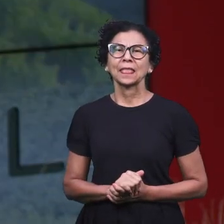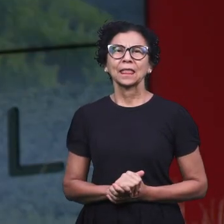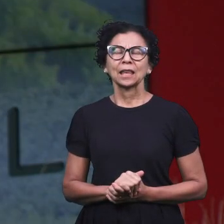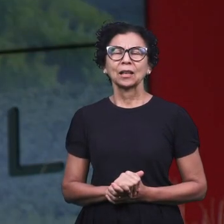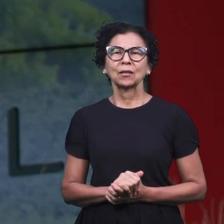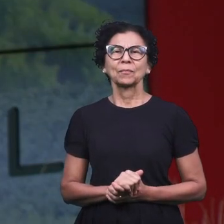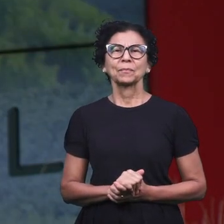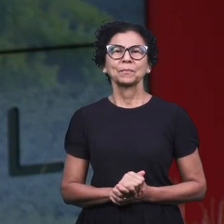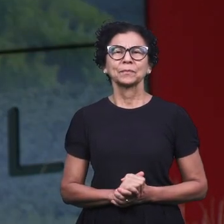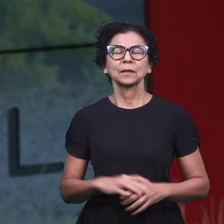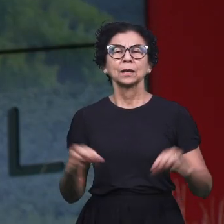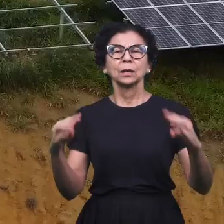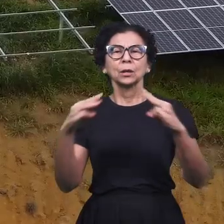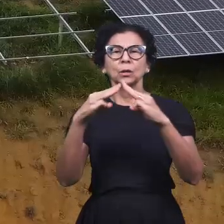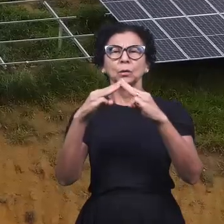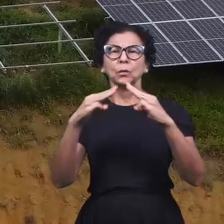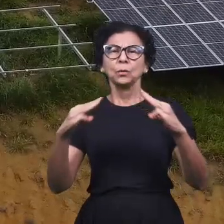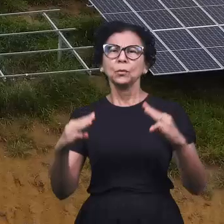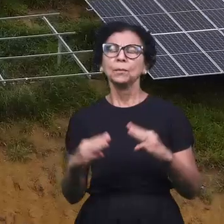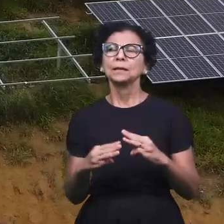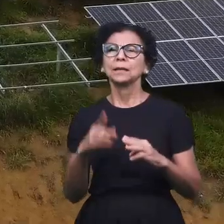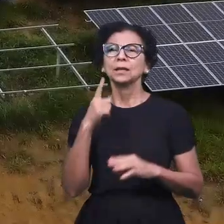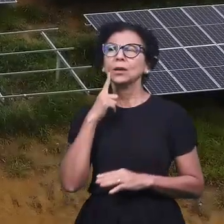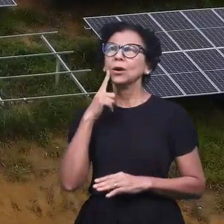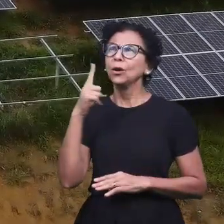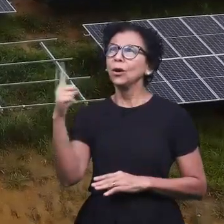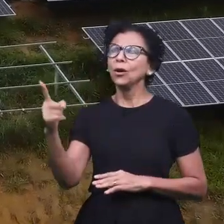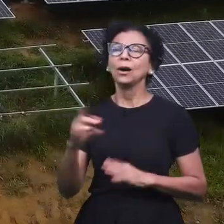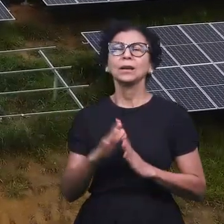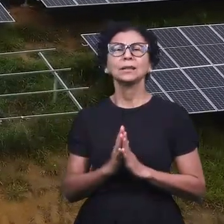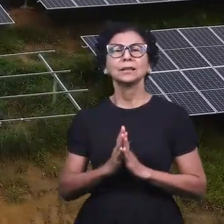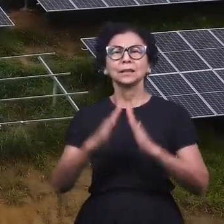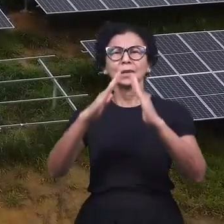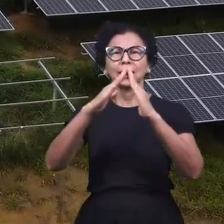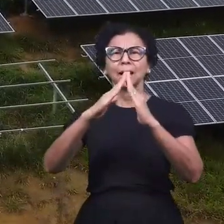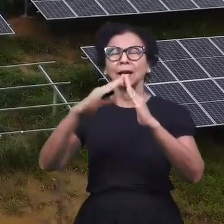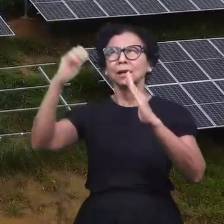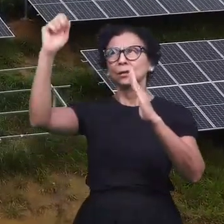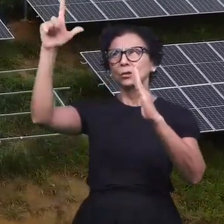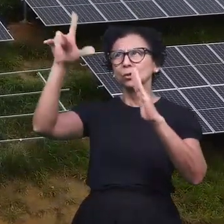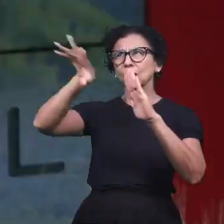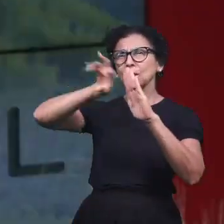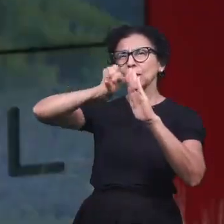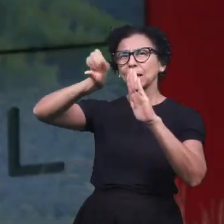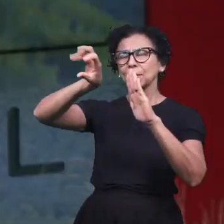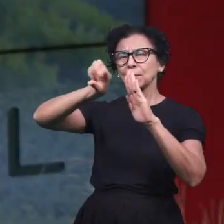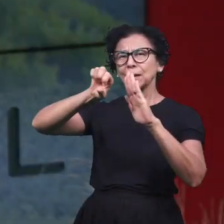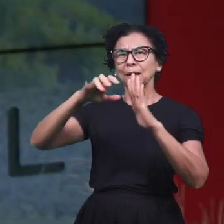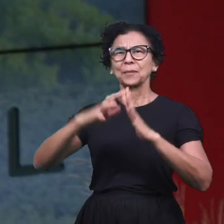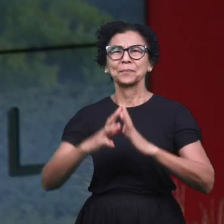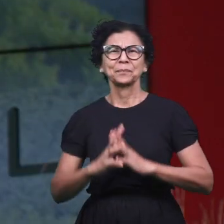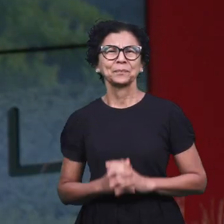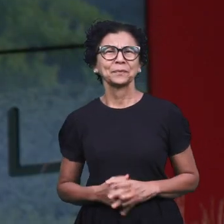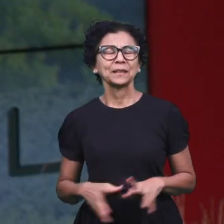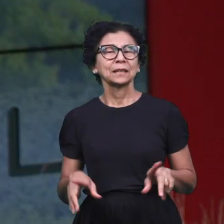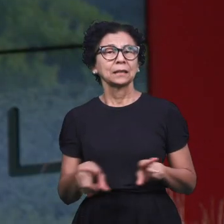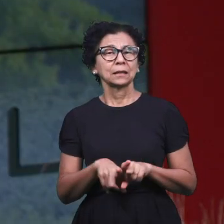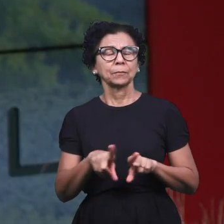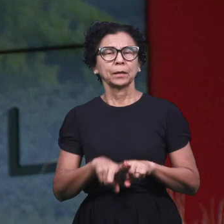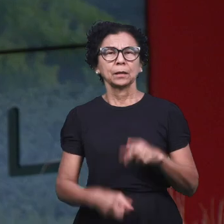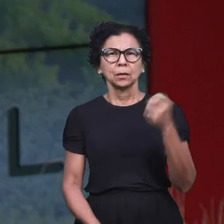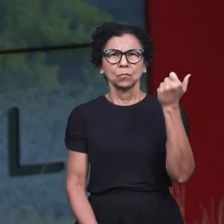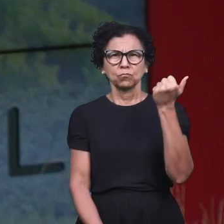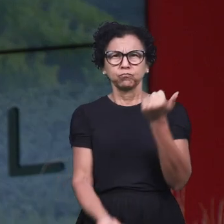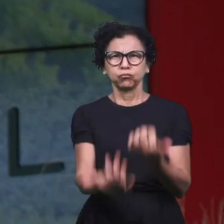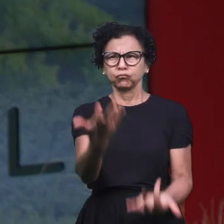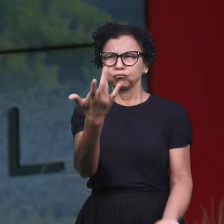quadro Manaim Sustentável, confira como o Sítio Esperança produz energia limpa. Vamos falar sobre